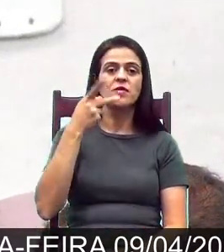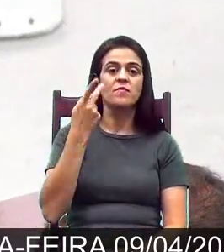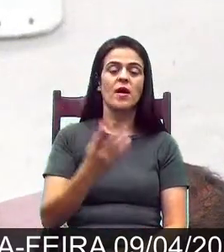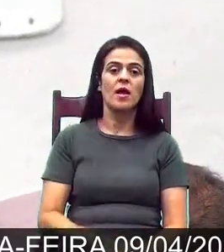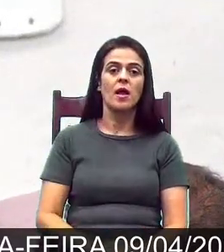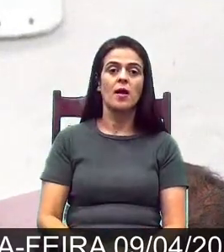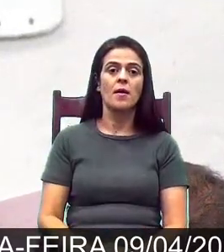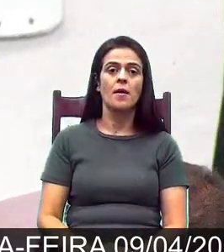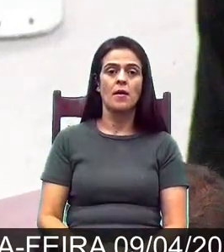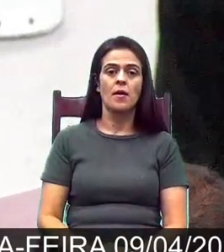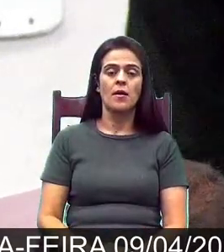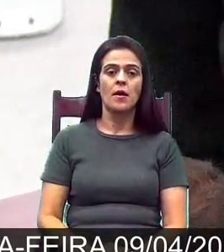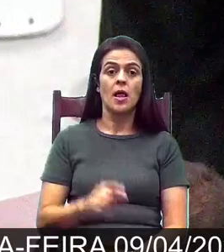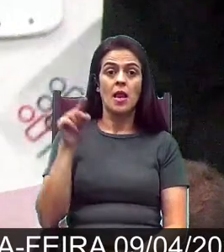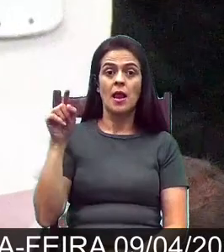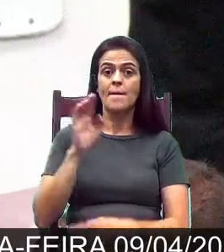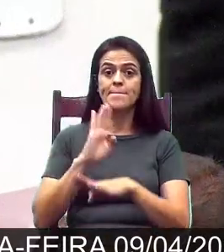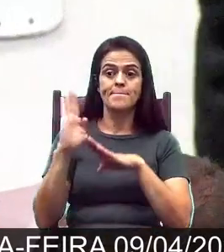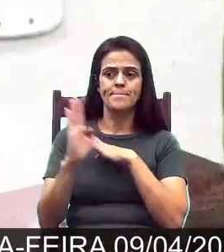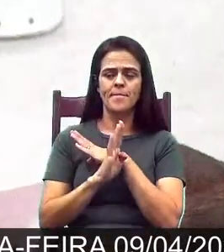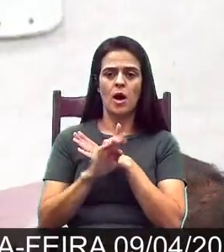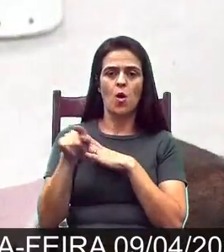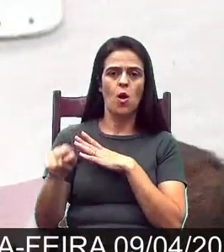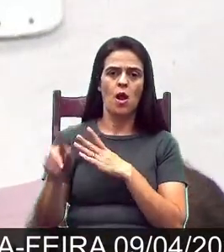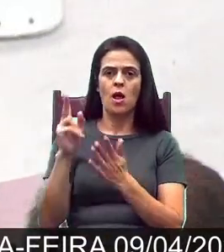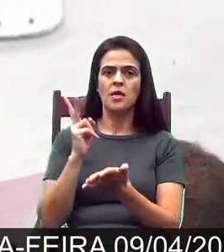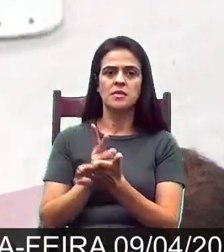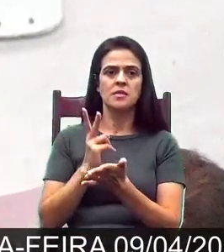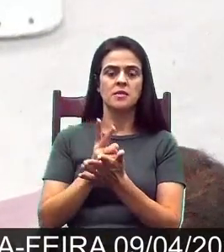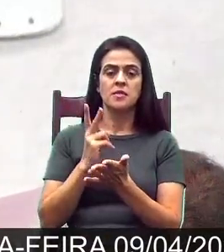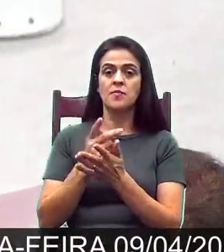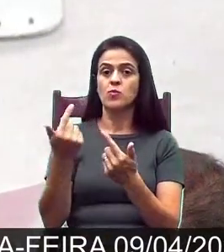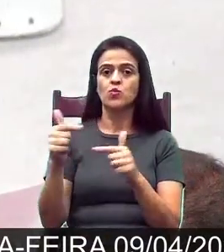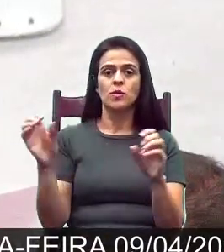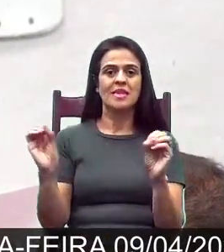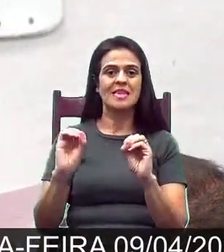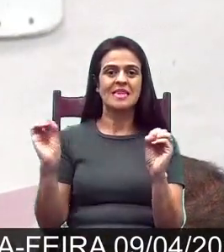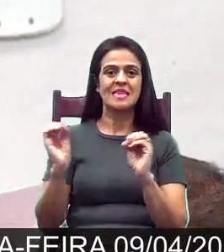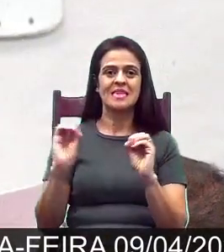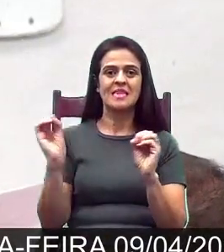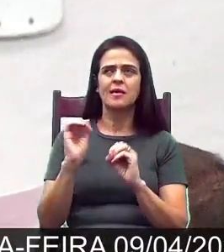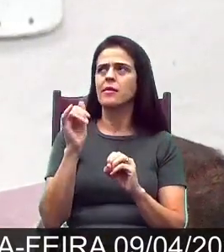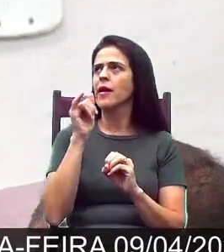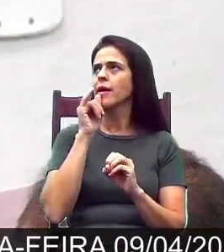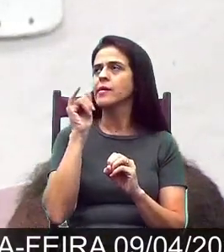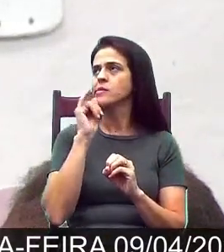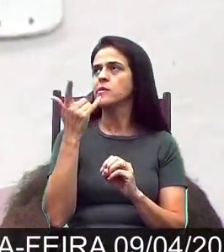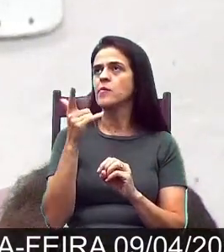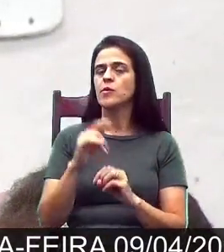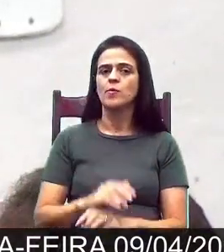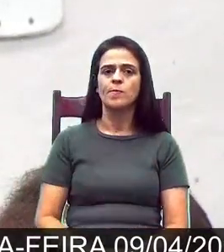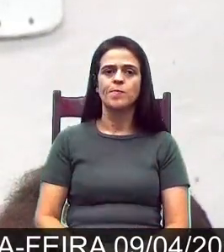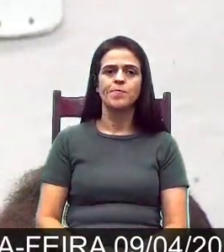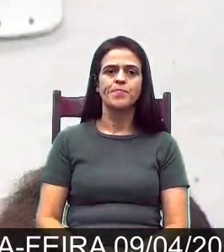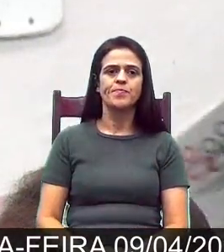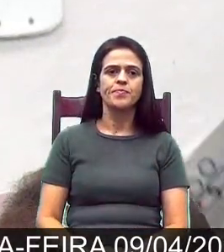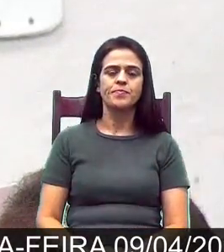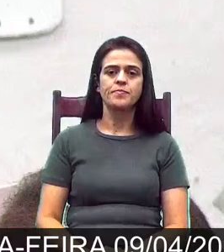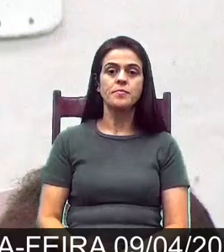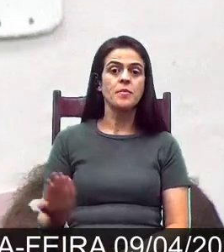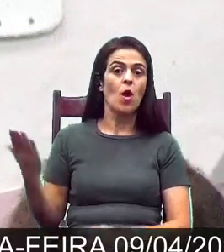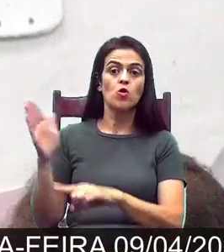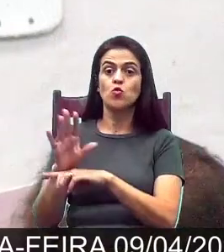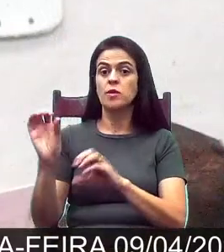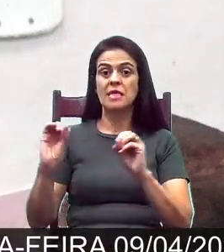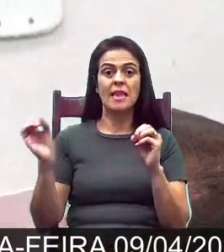bairro, desde sempre, não tem nenhum tipo de ação por parte do Poder